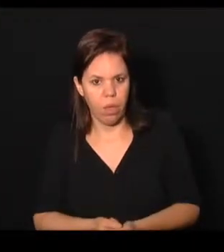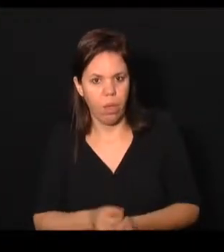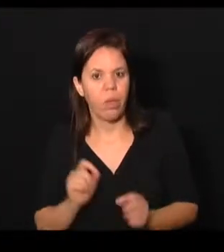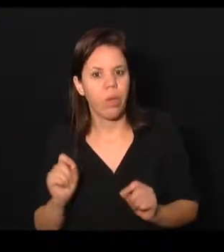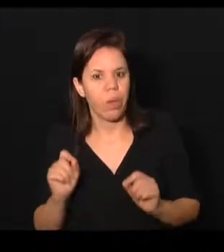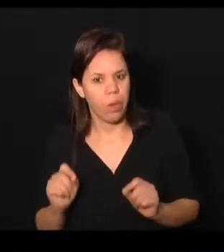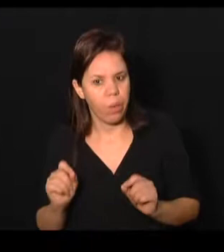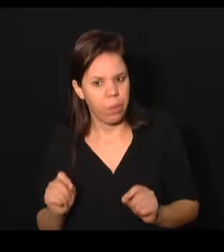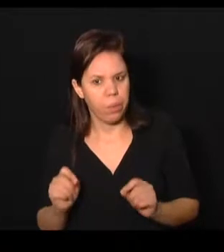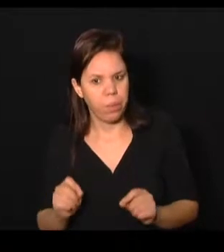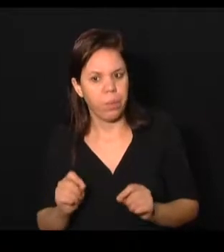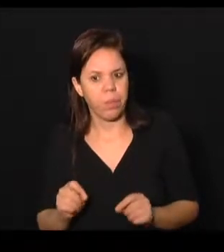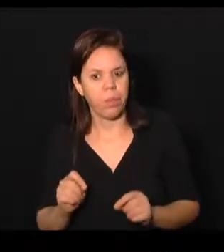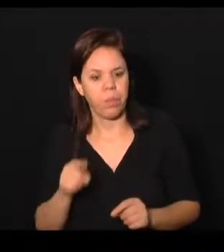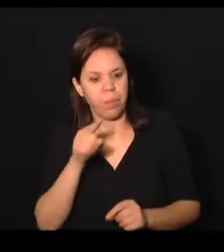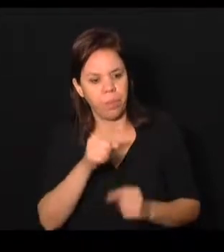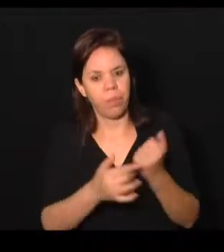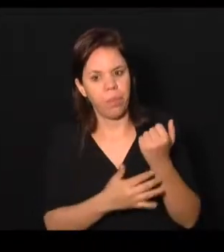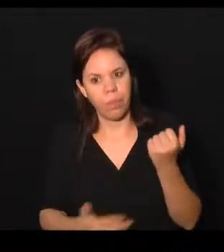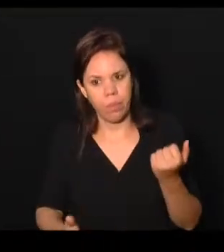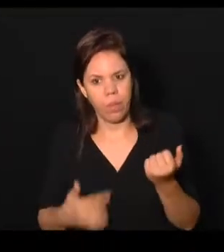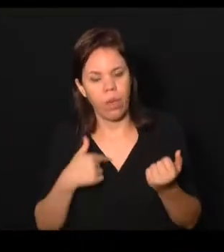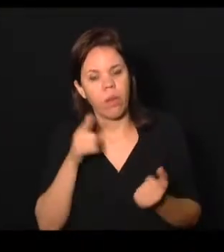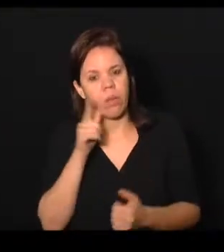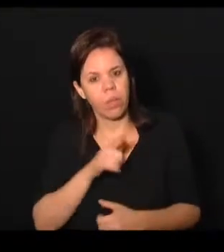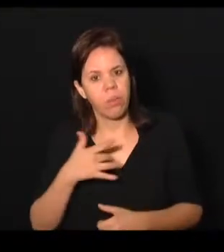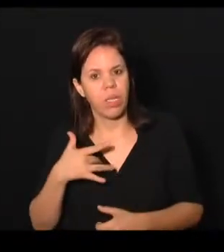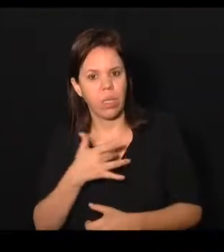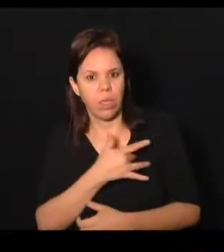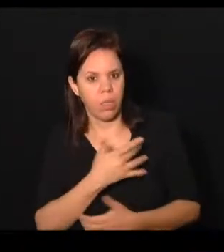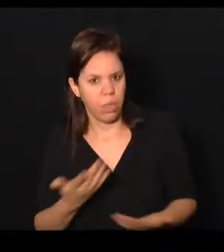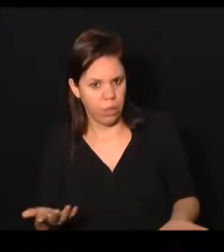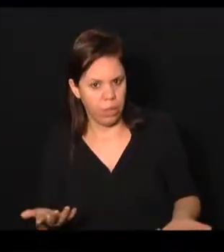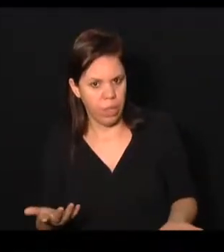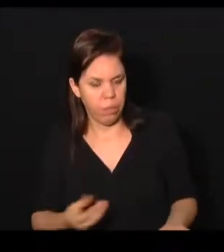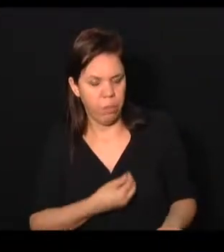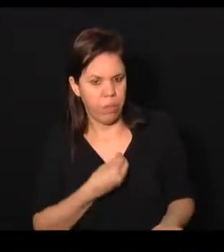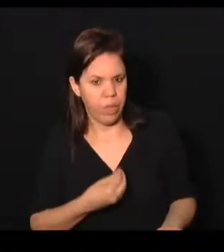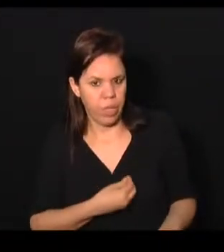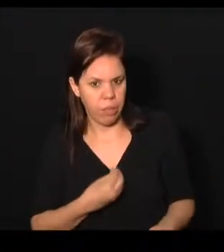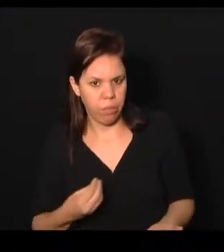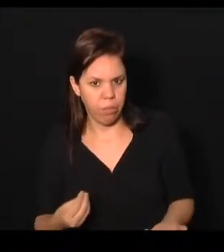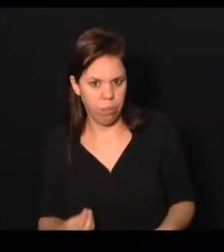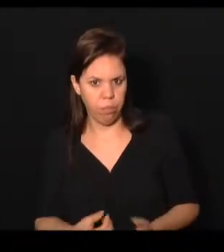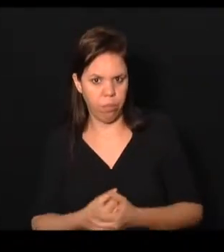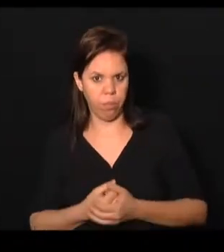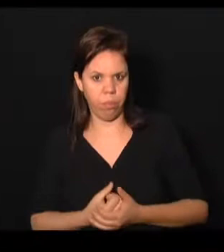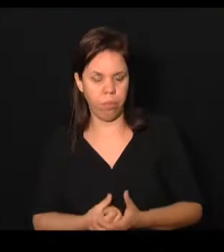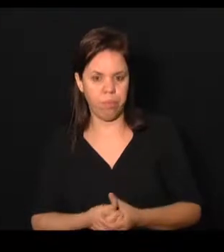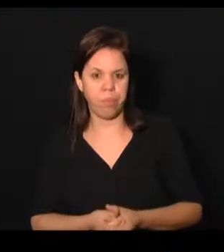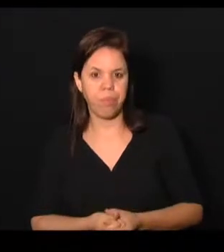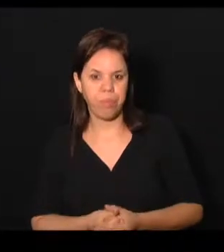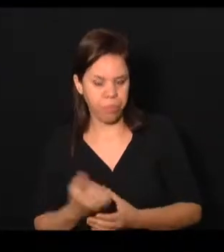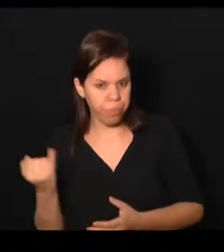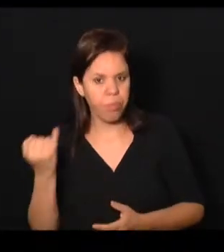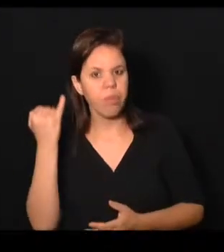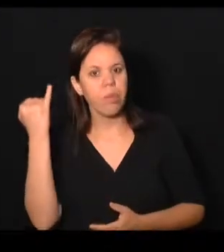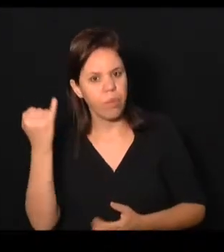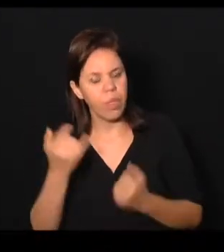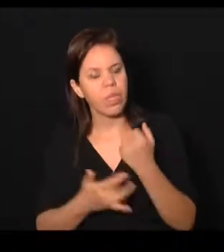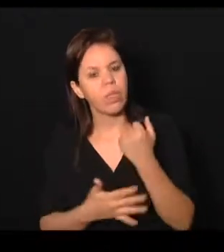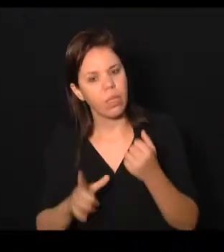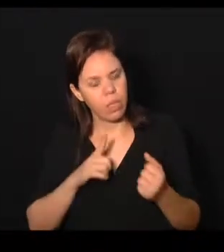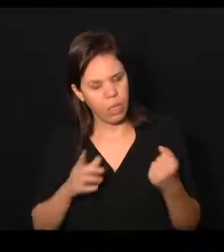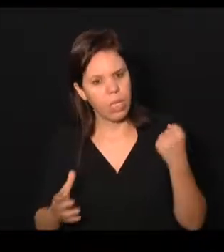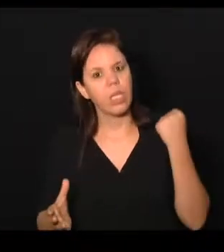que, através daquele sangue, eu recuperei a minha saúde, eu recuperei a minha vida. Né? E é importante que esse sangue seja